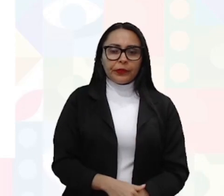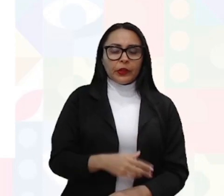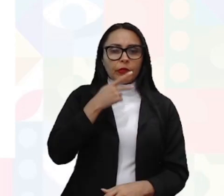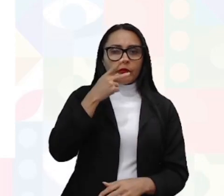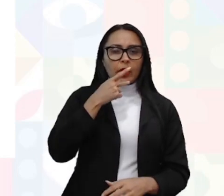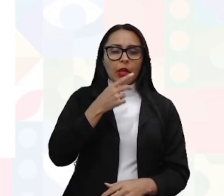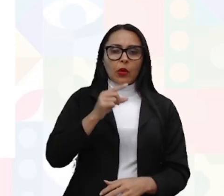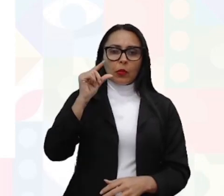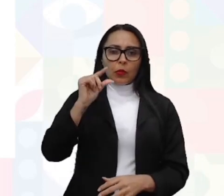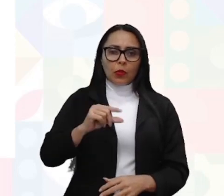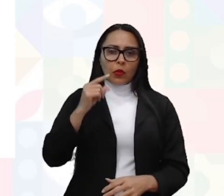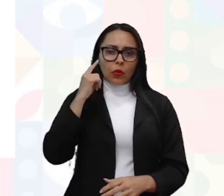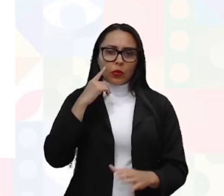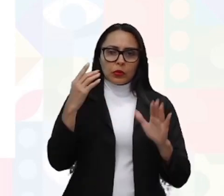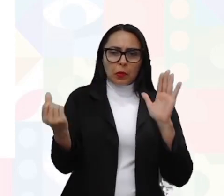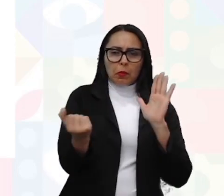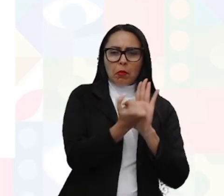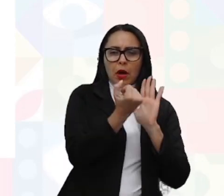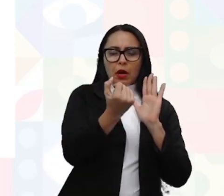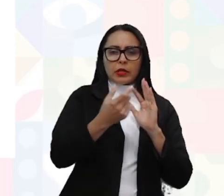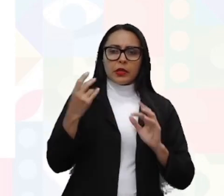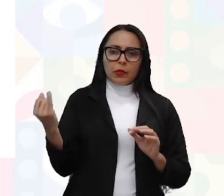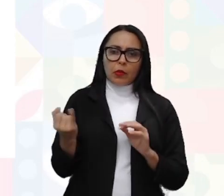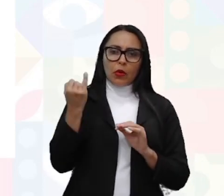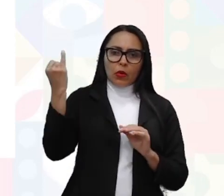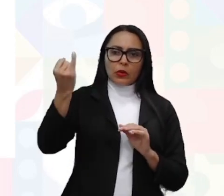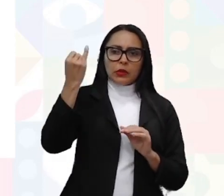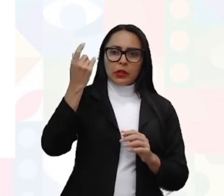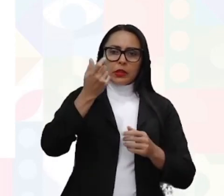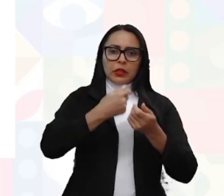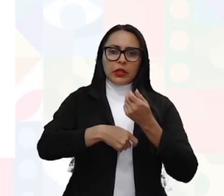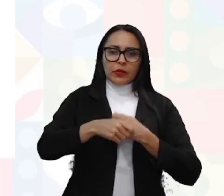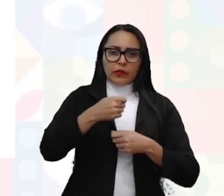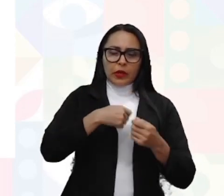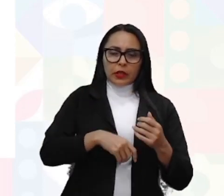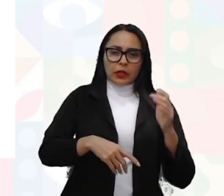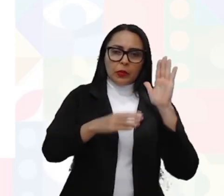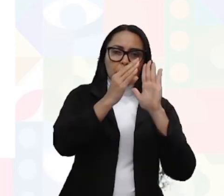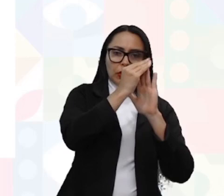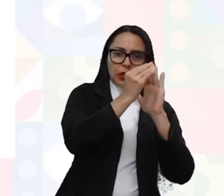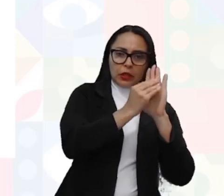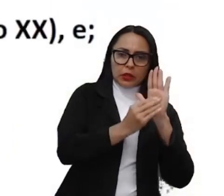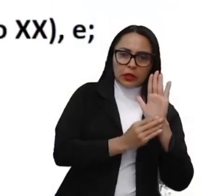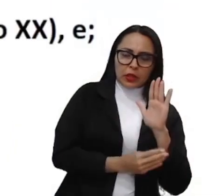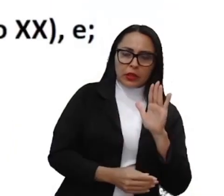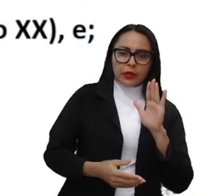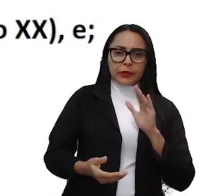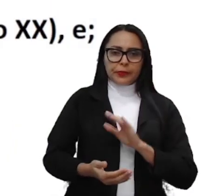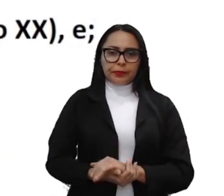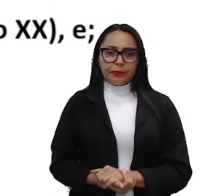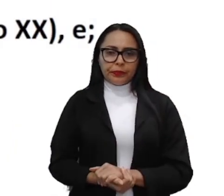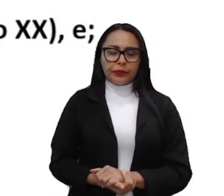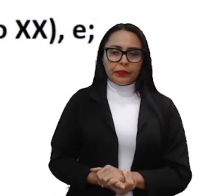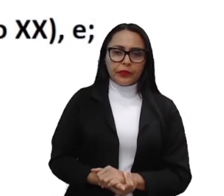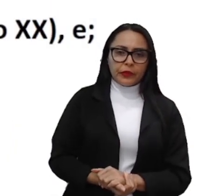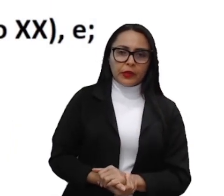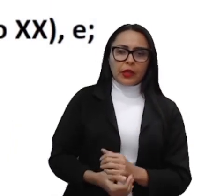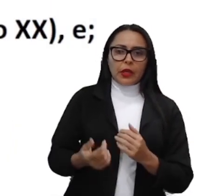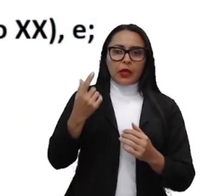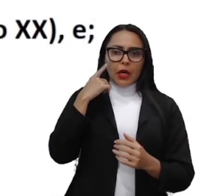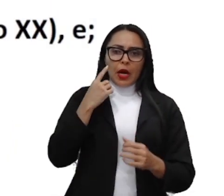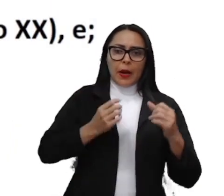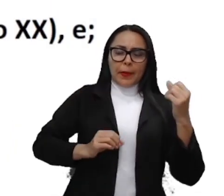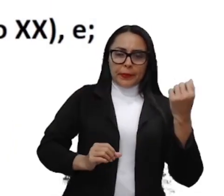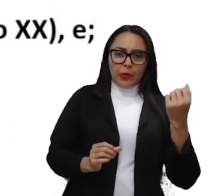para vocês sobre os marcos mais importantes da operação econômica nas diversas modalidades de transporte. Começa com a invenção da